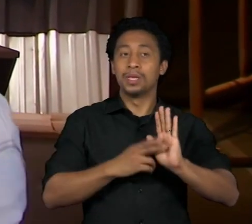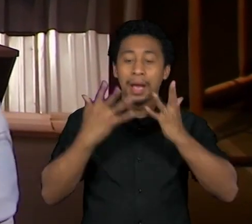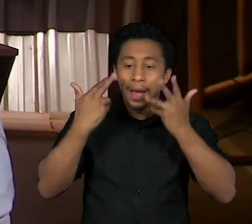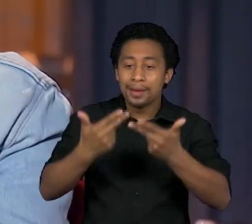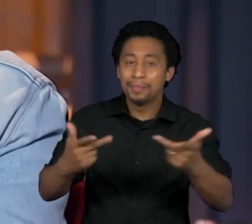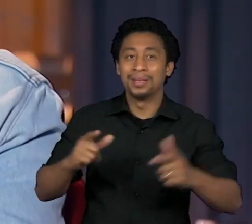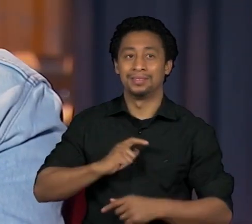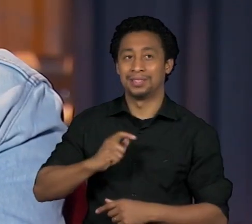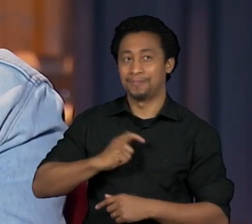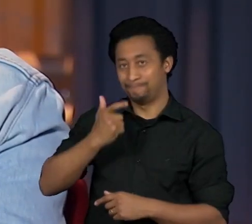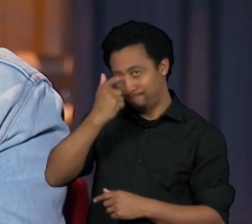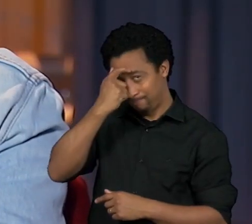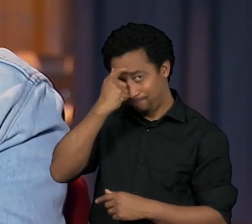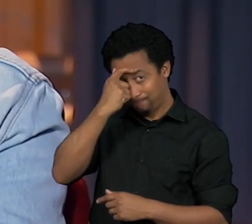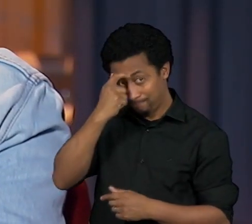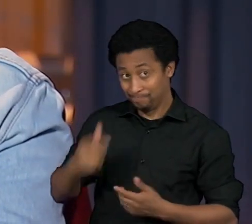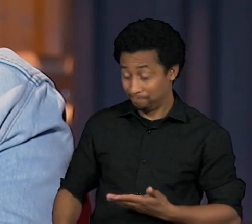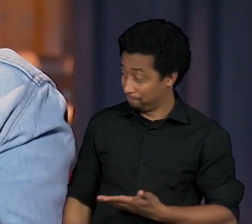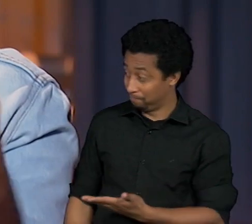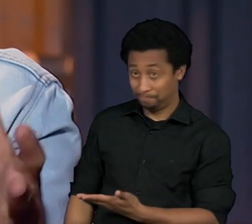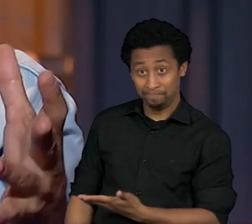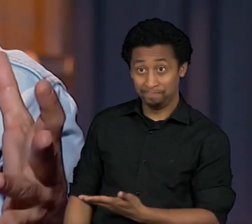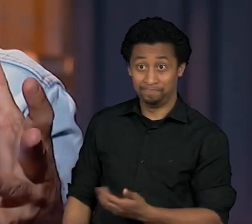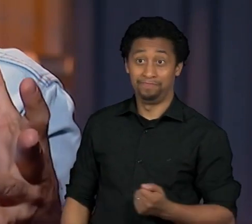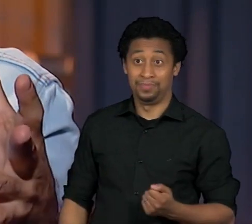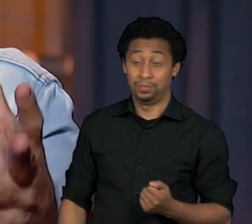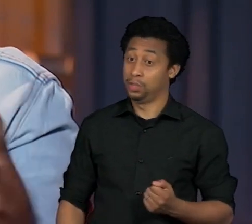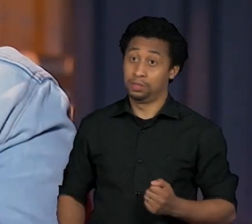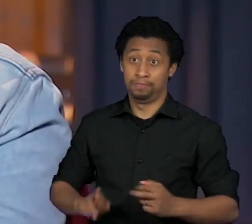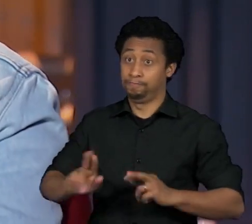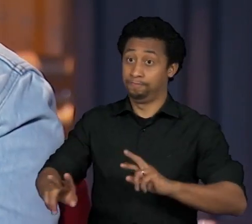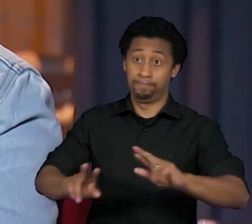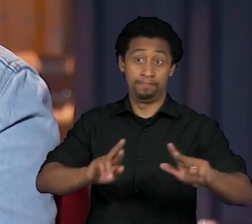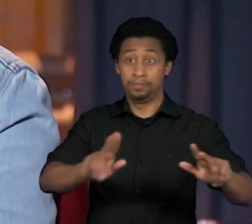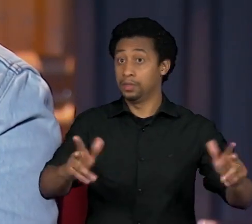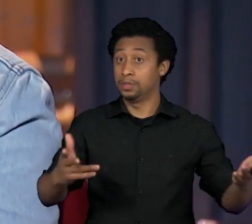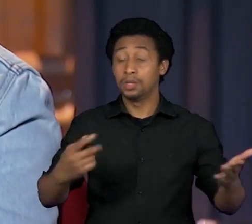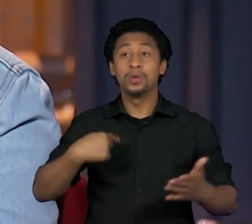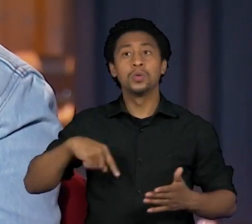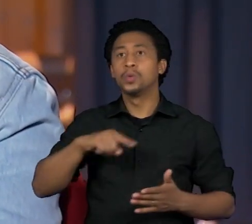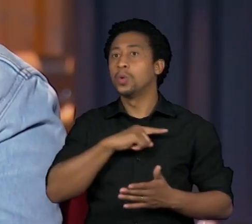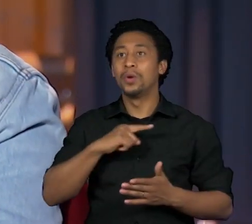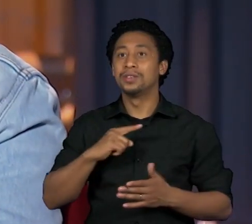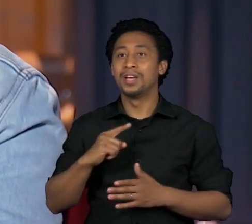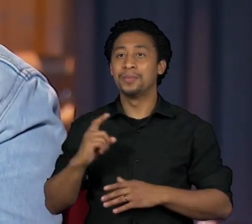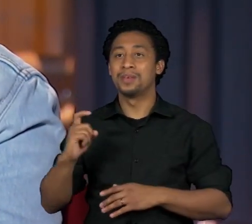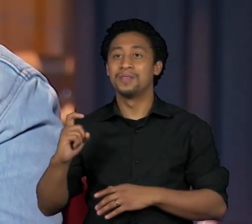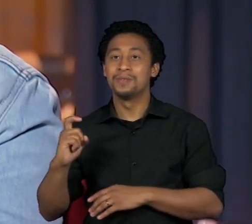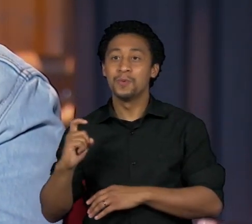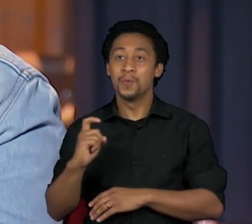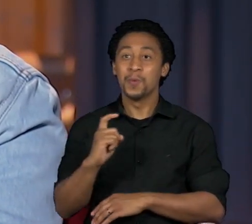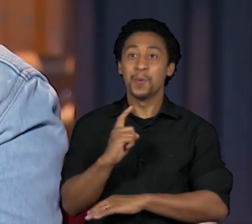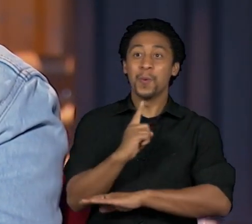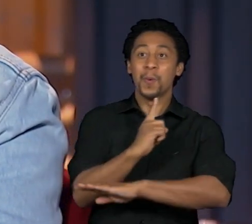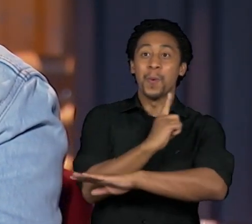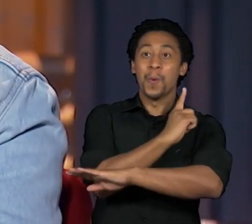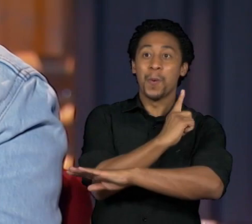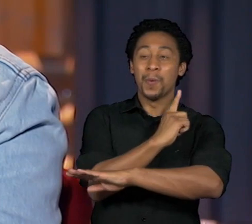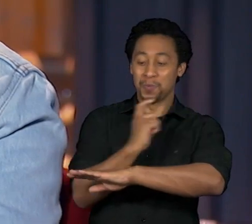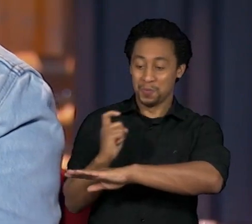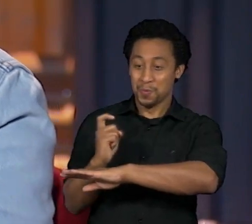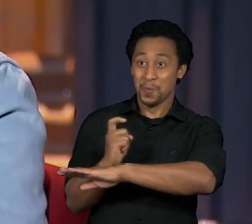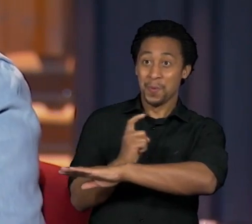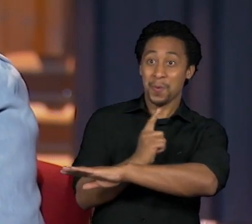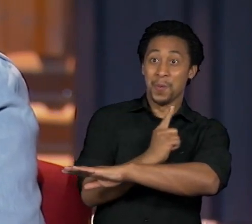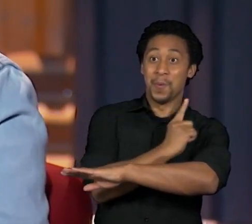diferentes formas de consciência. Né? Como a gente sabe que somos produto da evolução, seria muito estranho se a gente fosse completamente diferente.